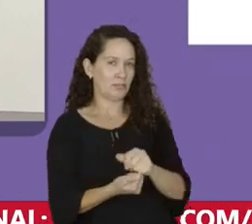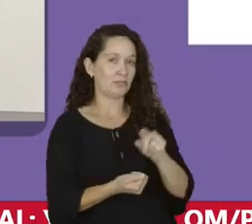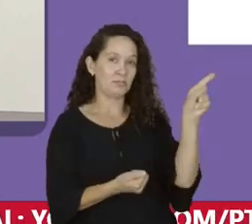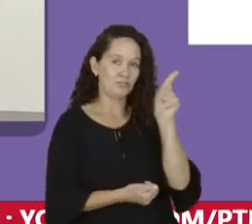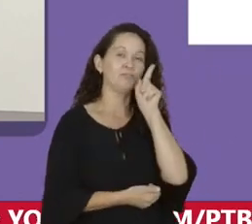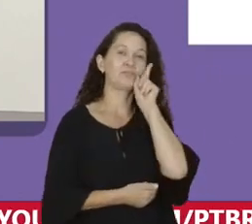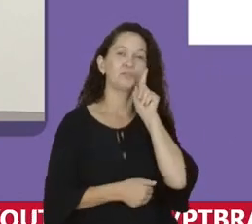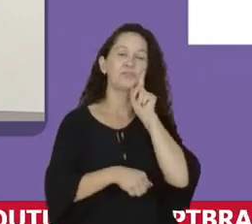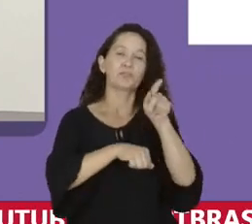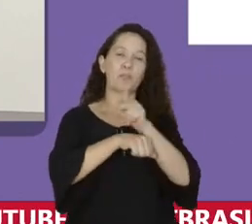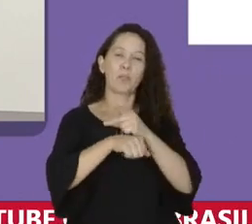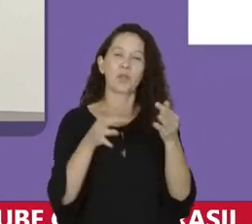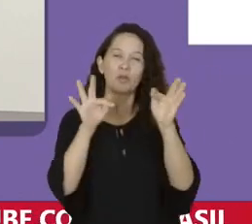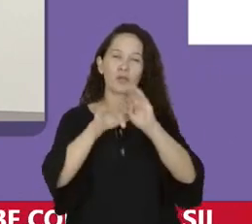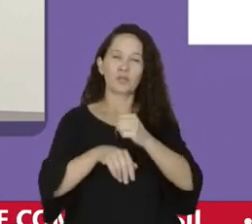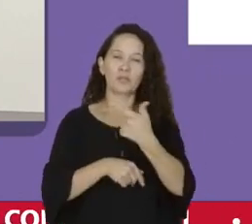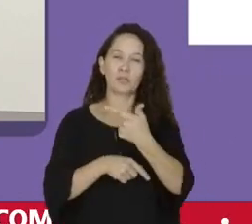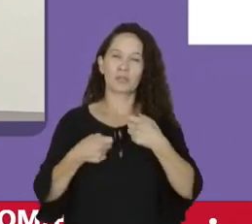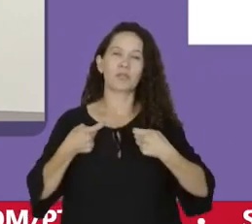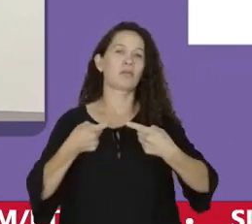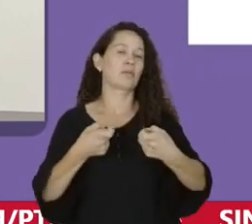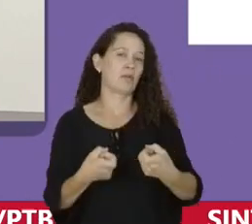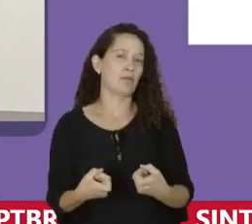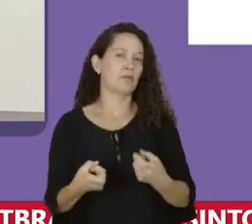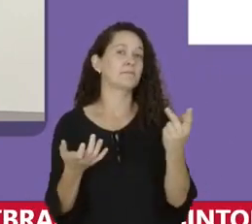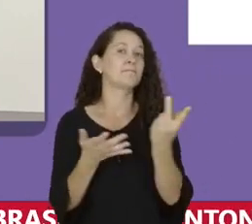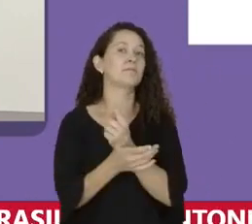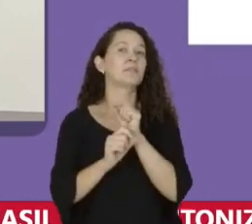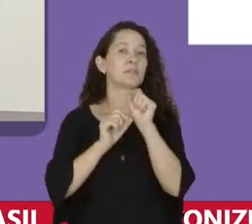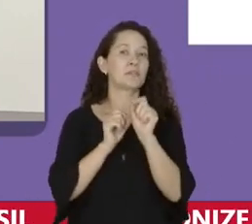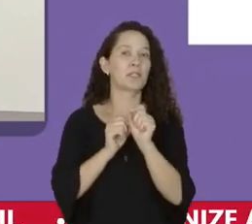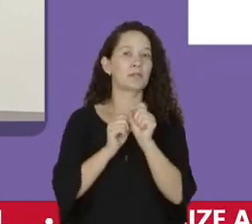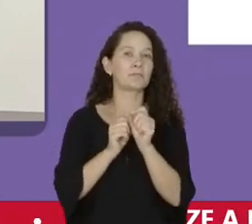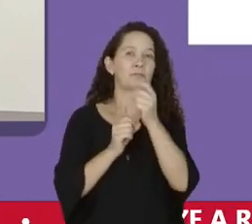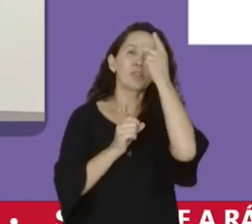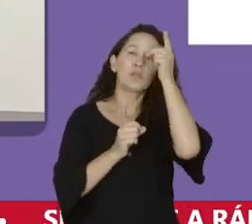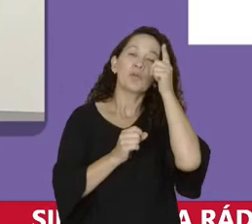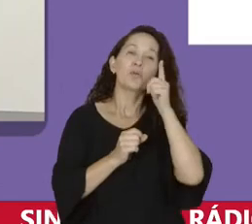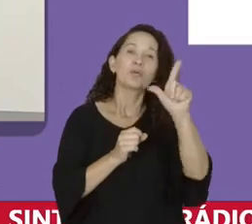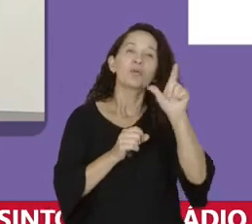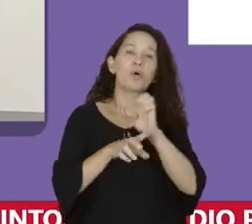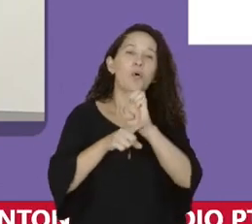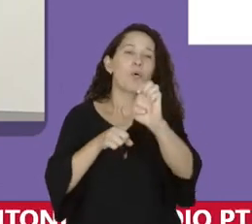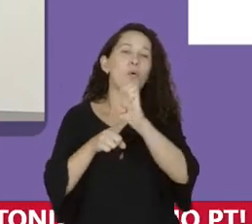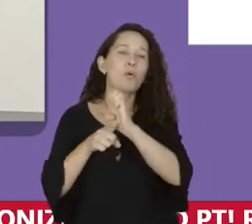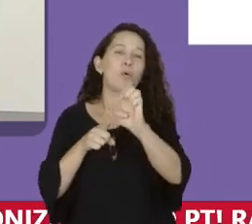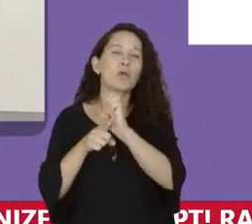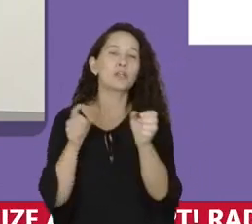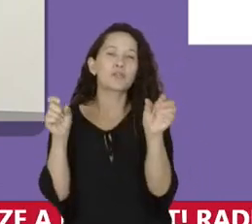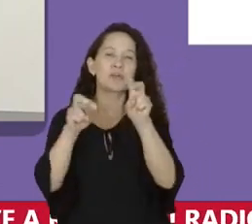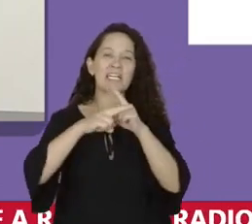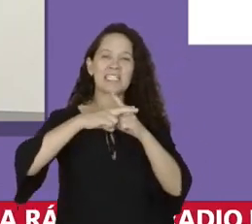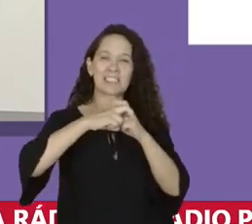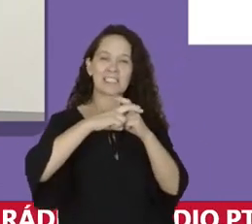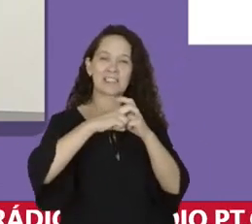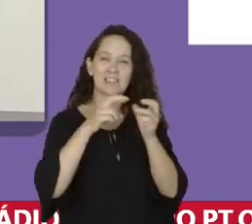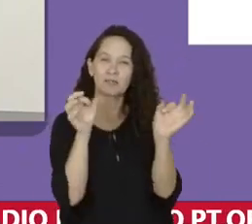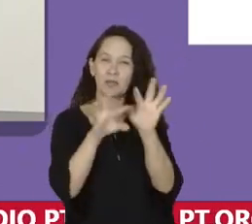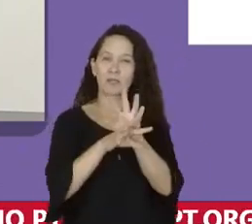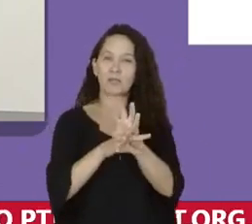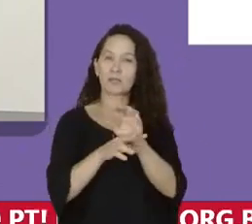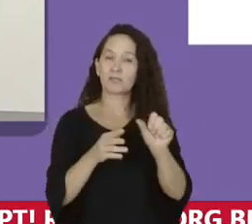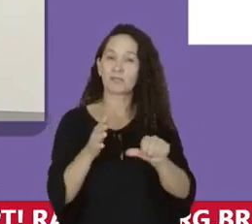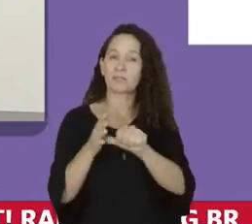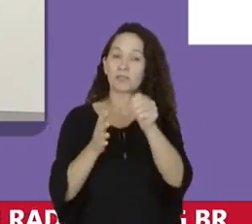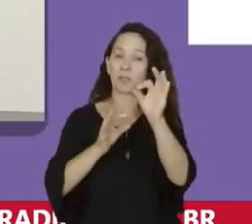Os Estados Unidos, no final da Segunda Guerra, derrotado o eixo, derrotado o nazifascismo, imediatamente